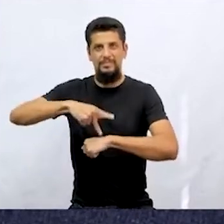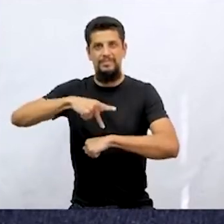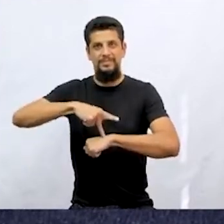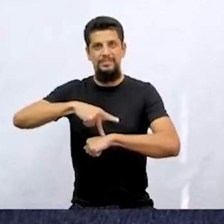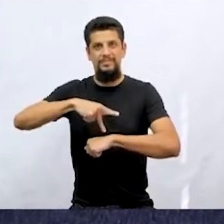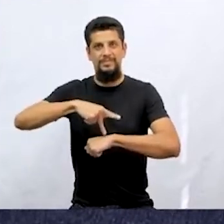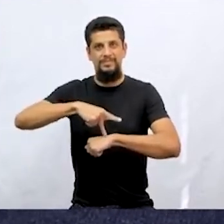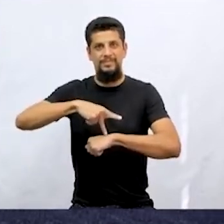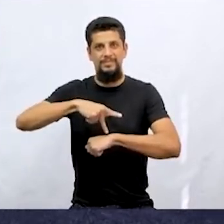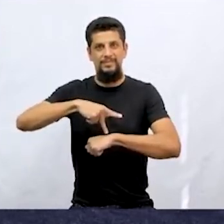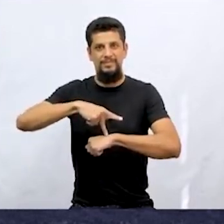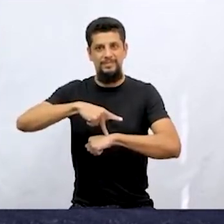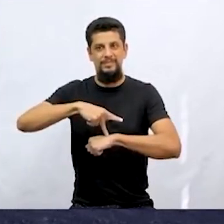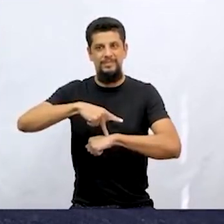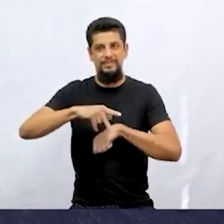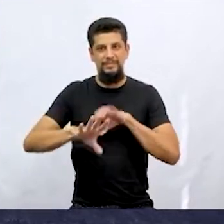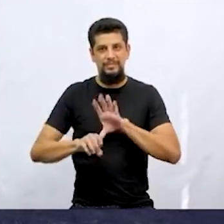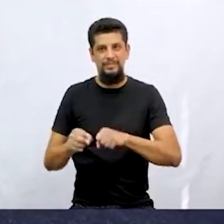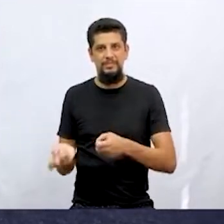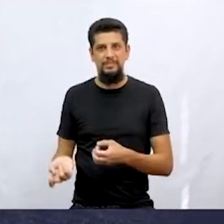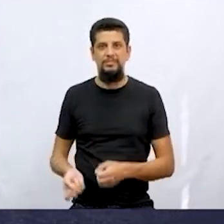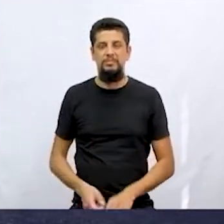Ai.